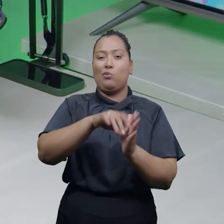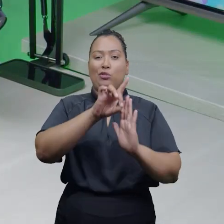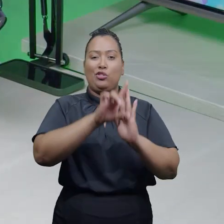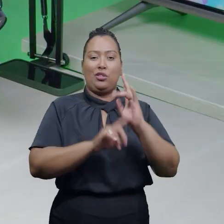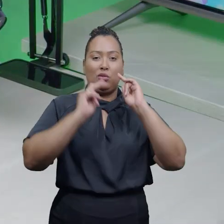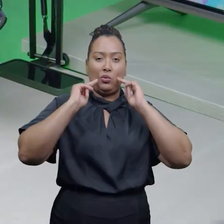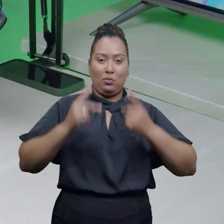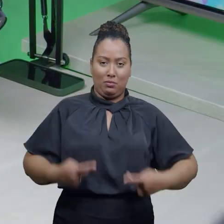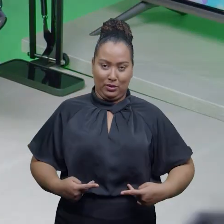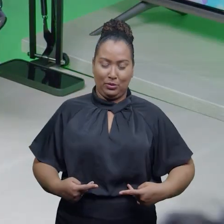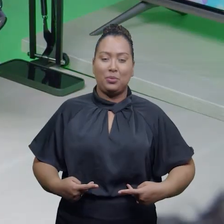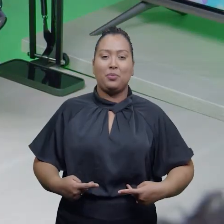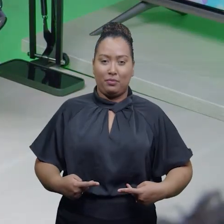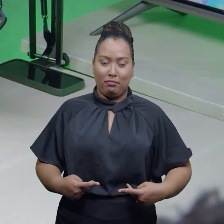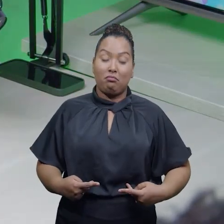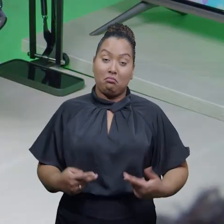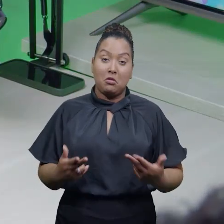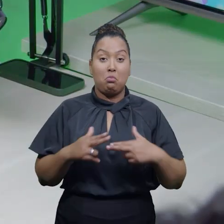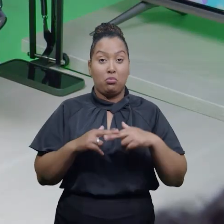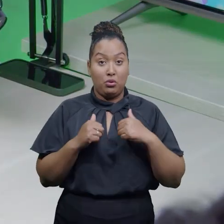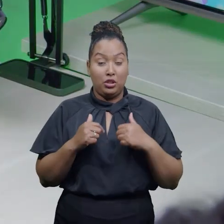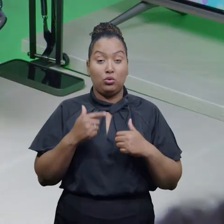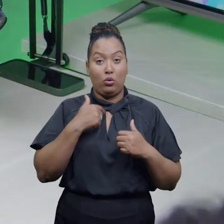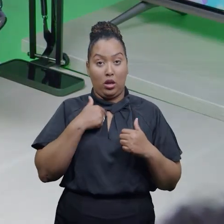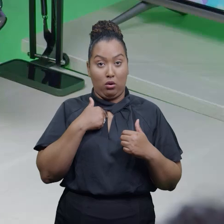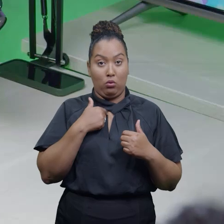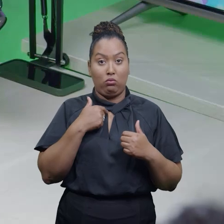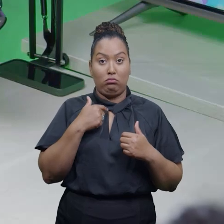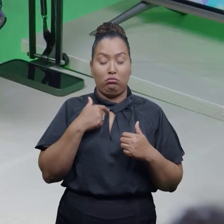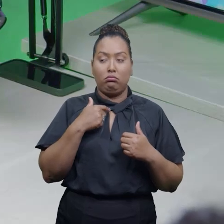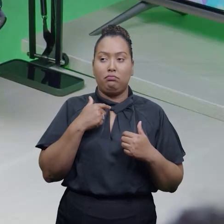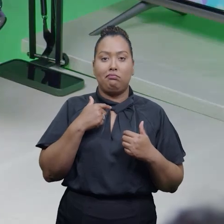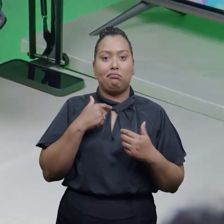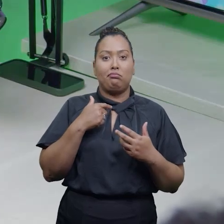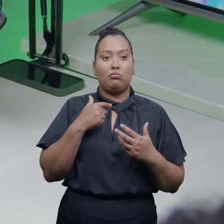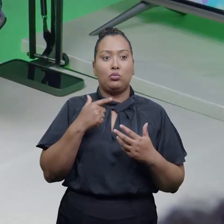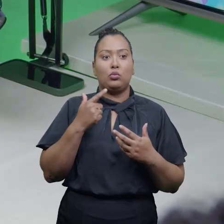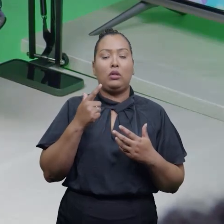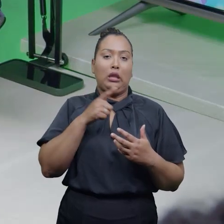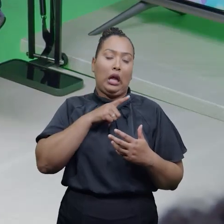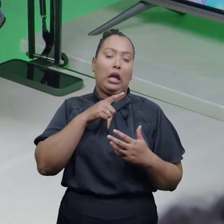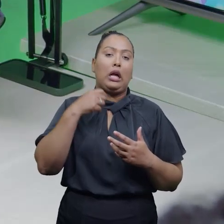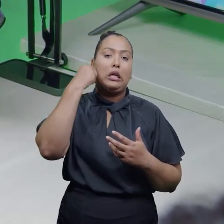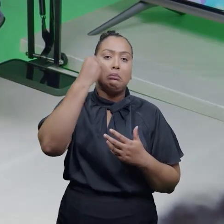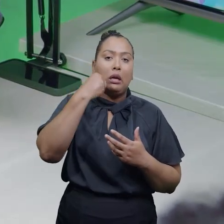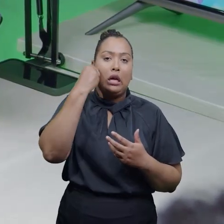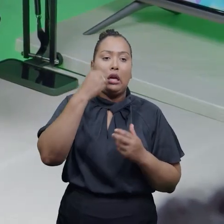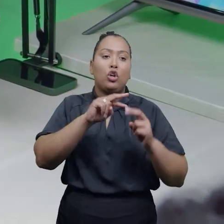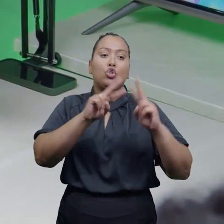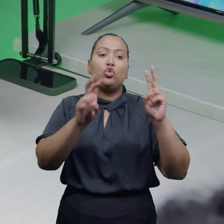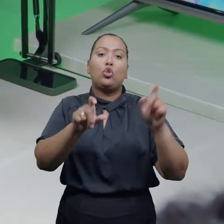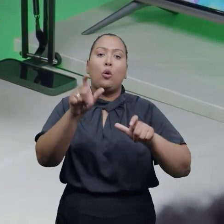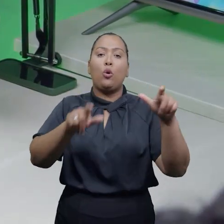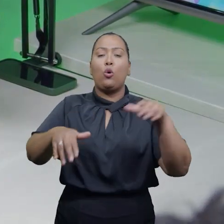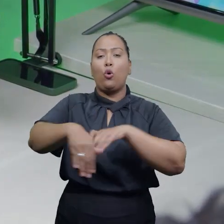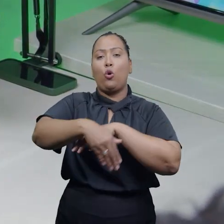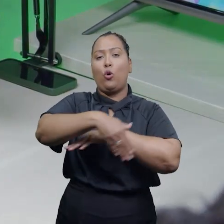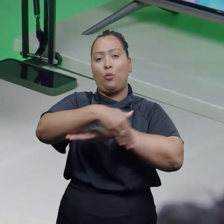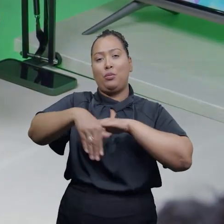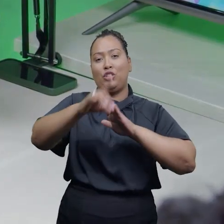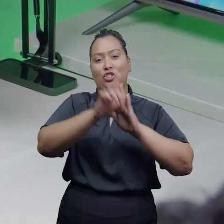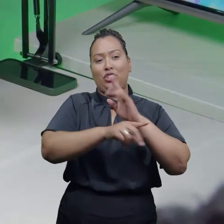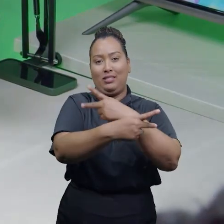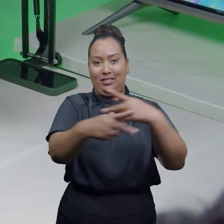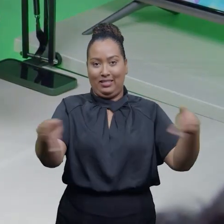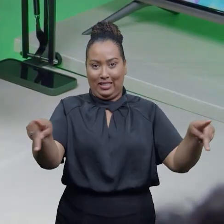Núcleo de Direitos Humanos. Também por isso acabo atuando com a matéria, né, relativa aos direitos